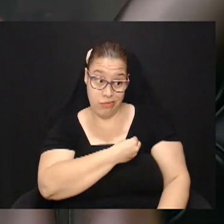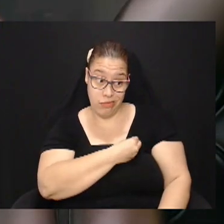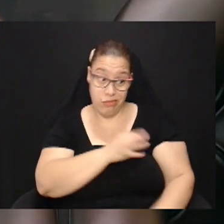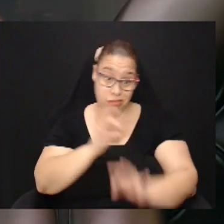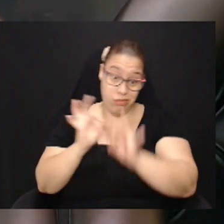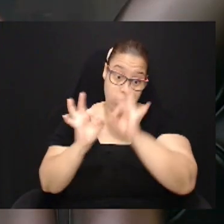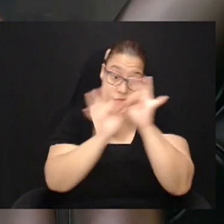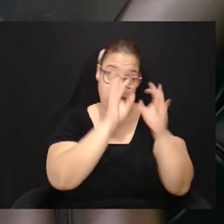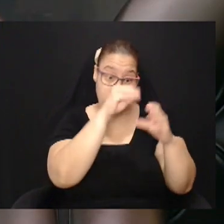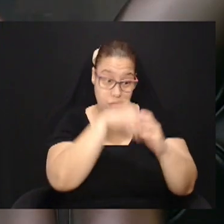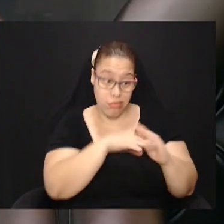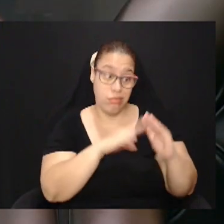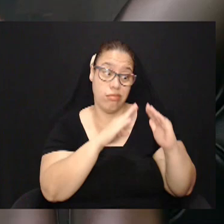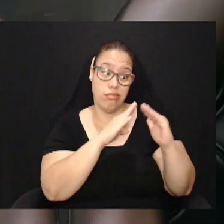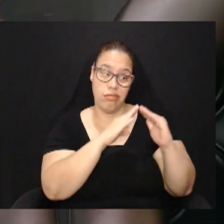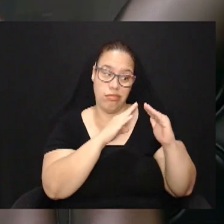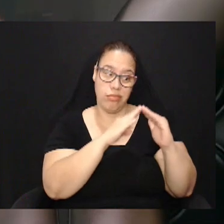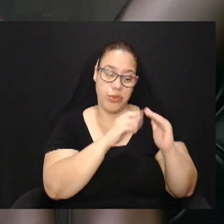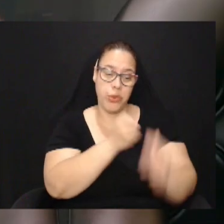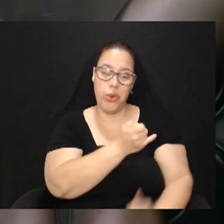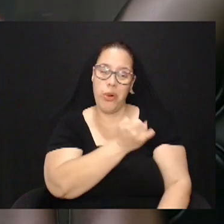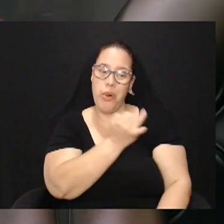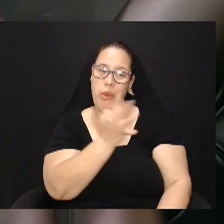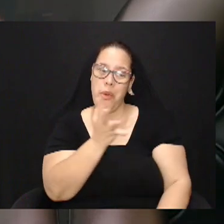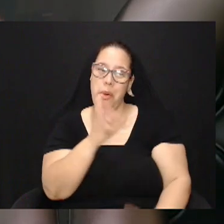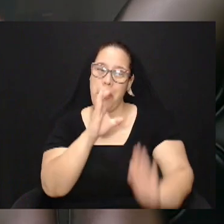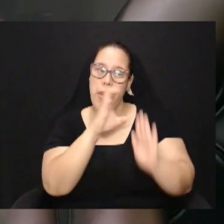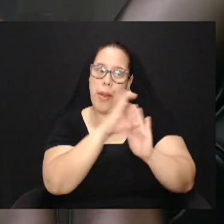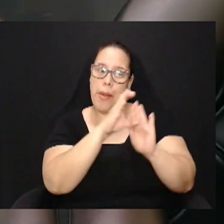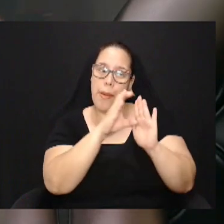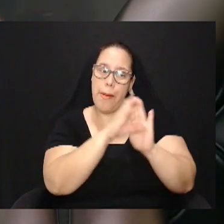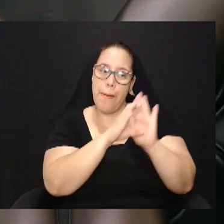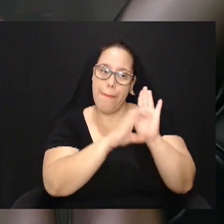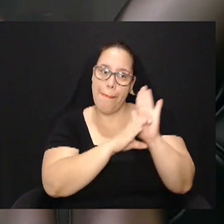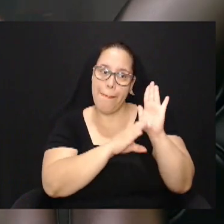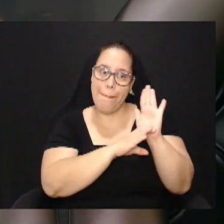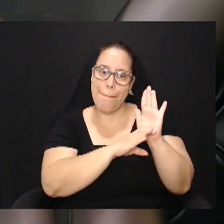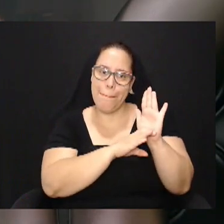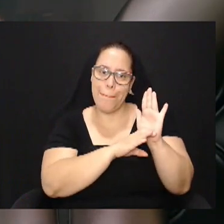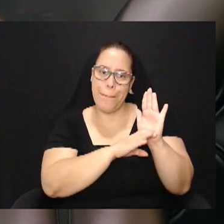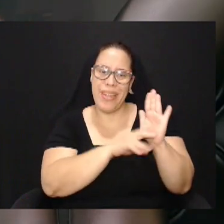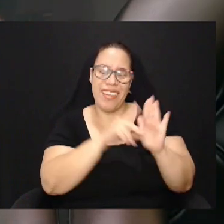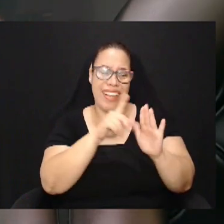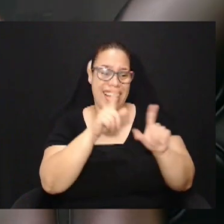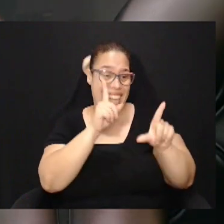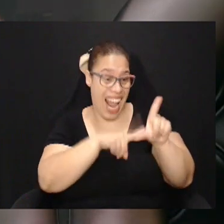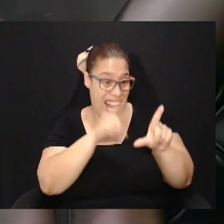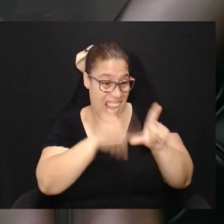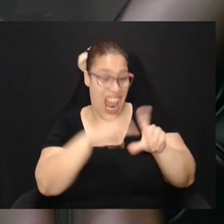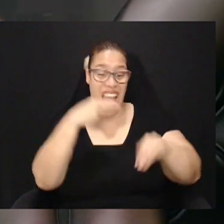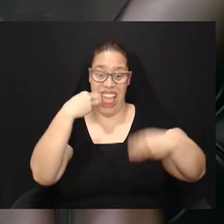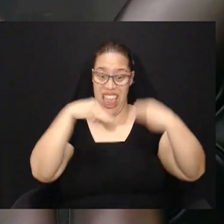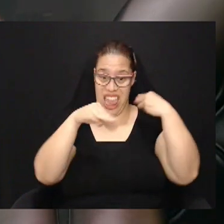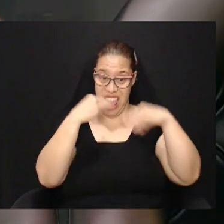de casa, quais são esses conteúdos, quais são essas letras de música, quais são